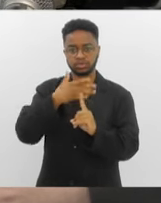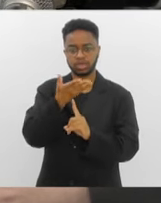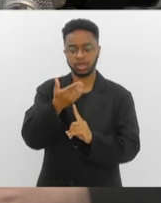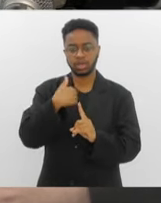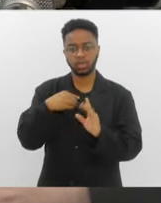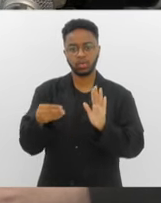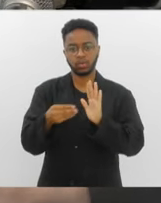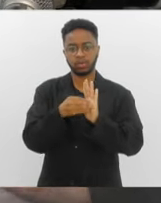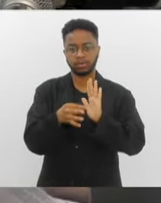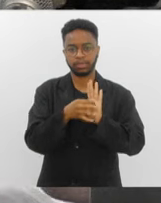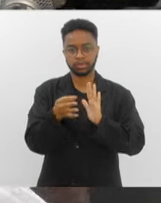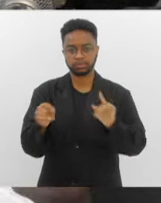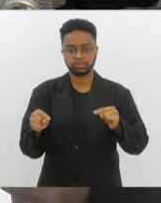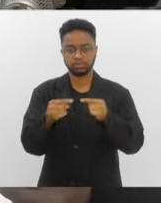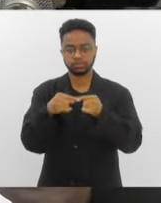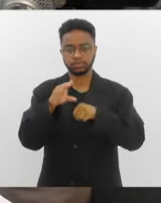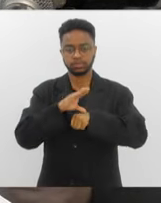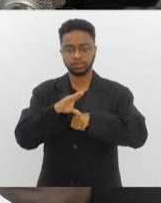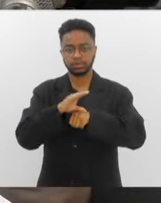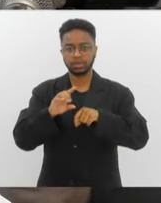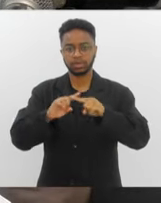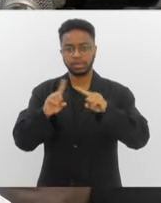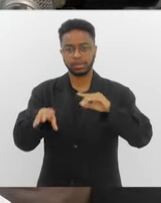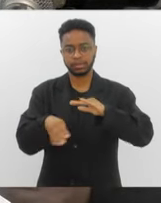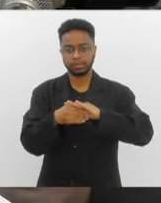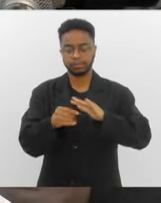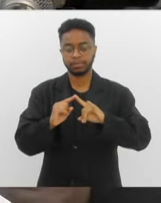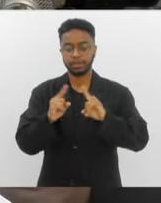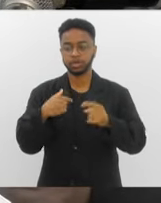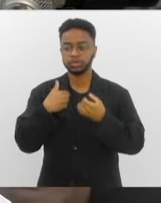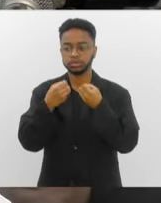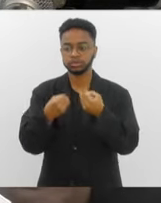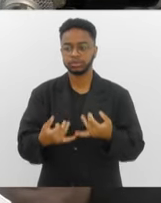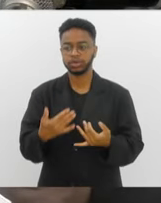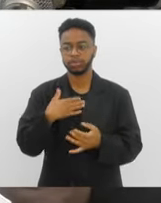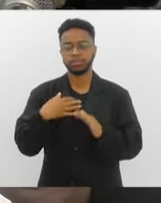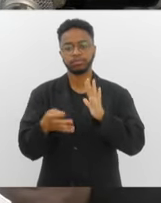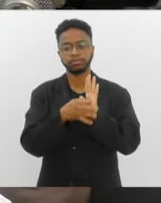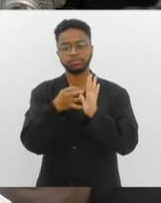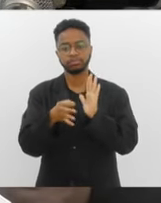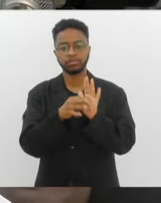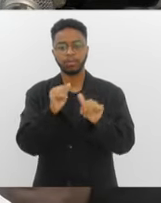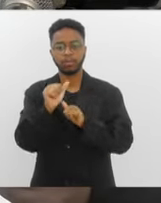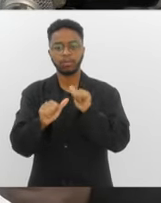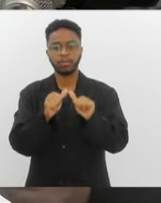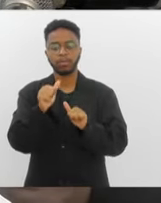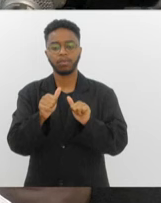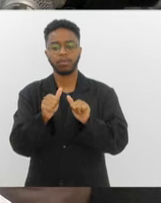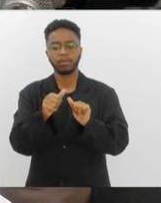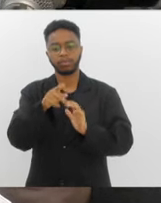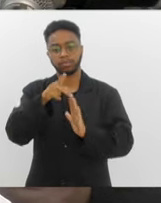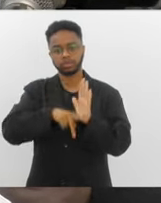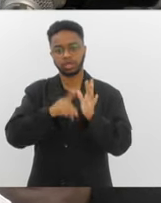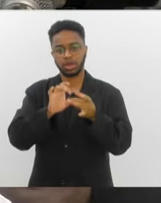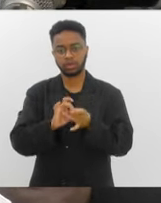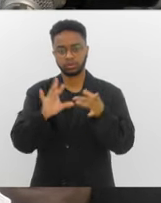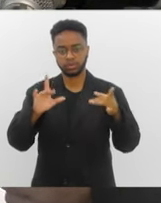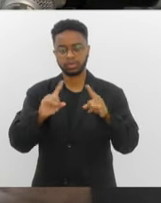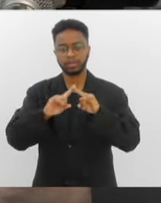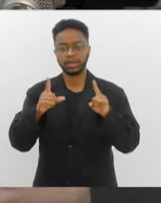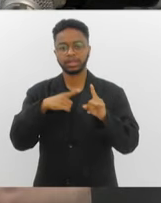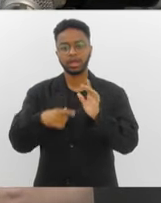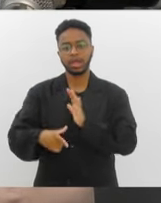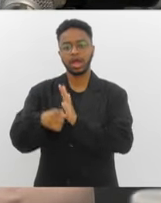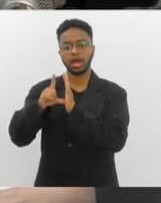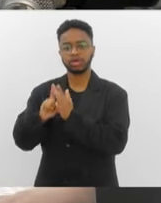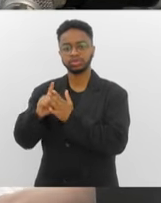pela condicionalidade com emendas e já justifico que esse parecer transformava o projeto em autorizativo e foi anterior àquele